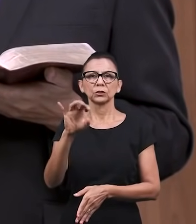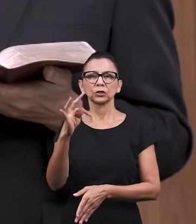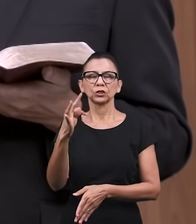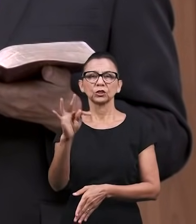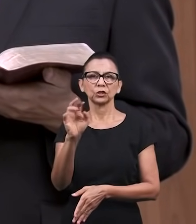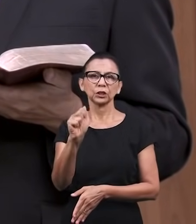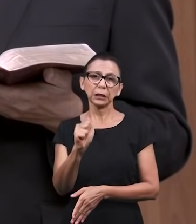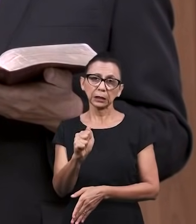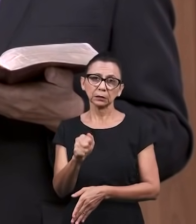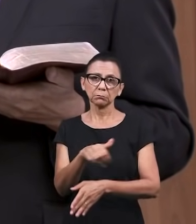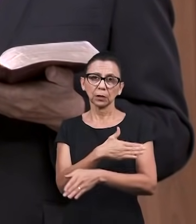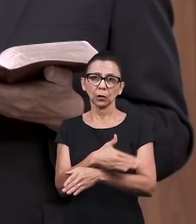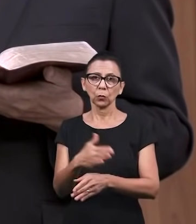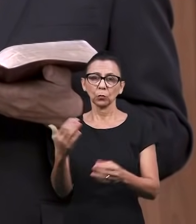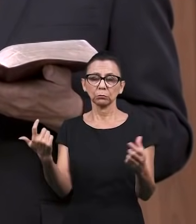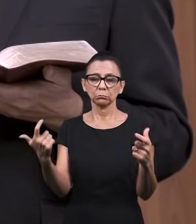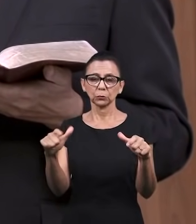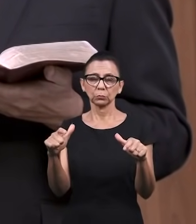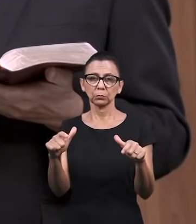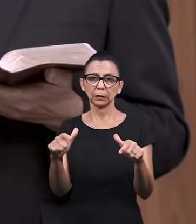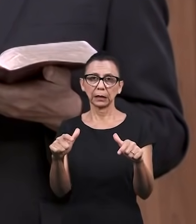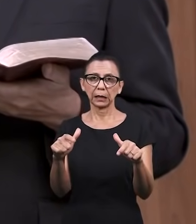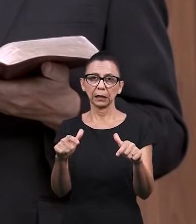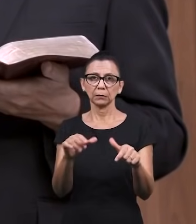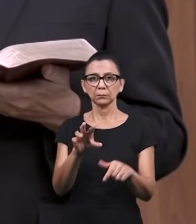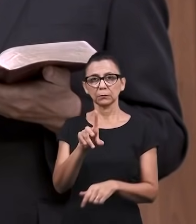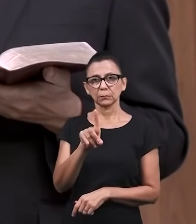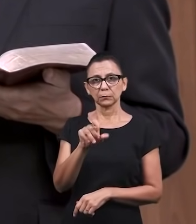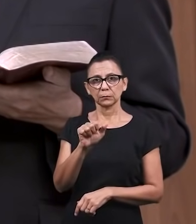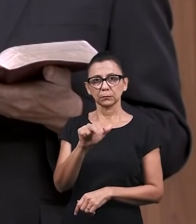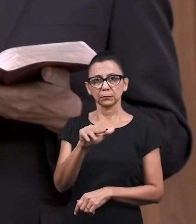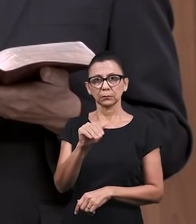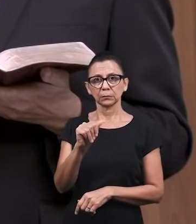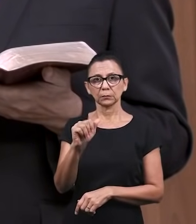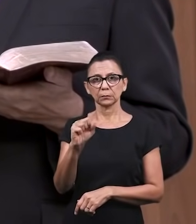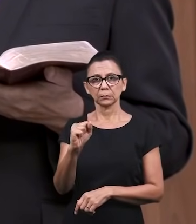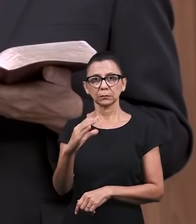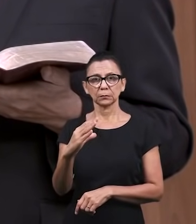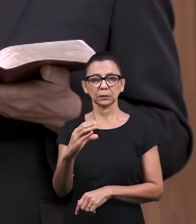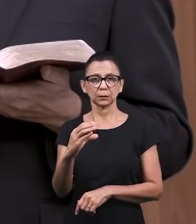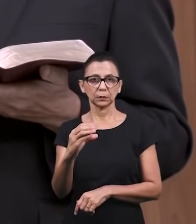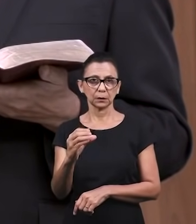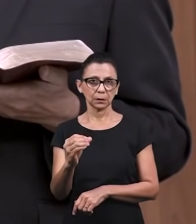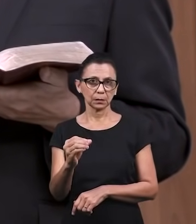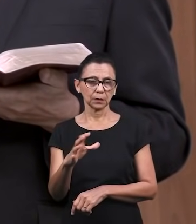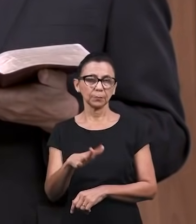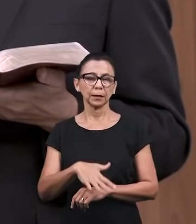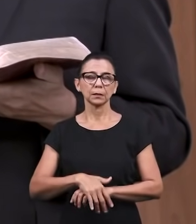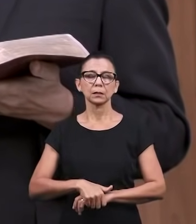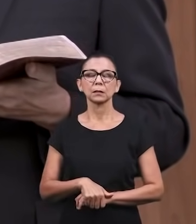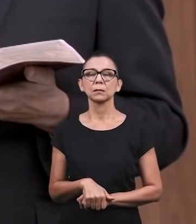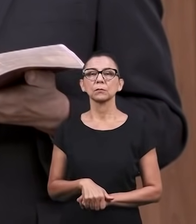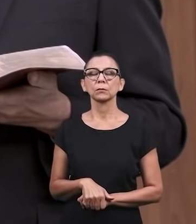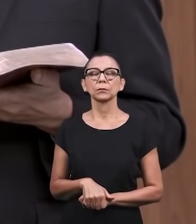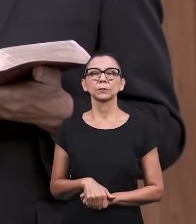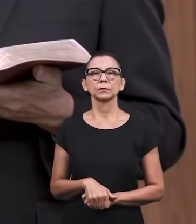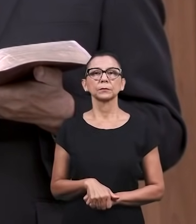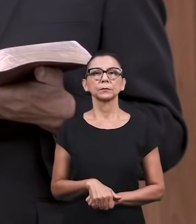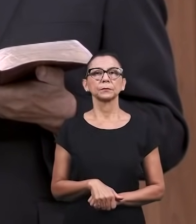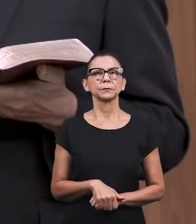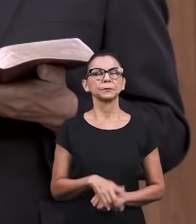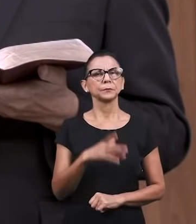rua da cidade de Damasco, que tinha por nome Rua